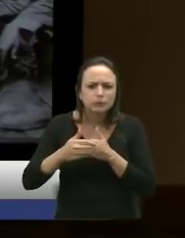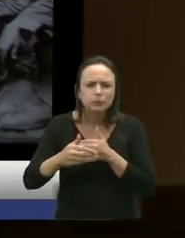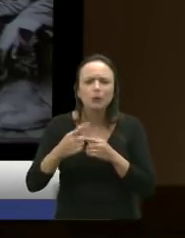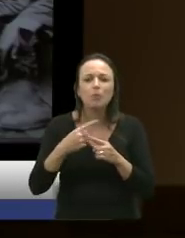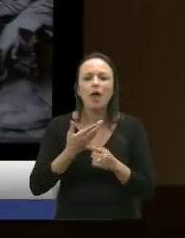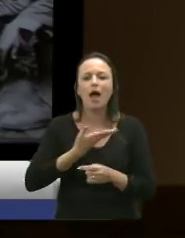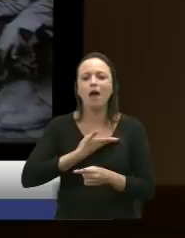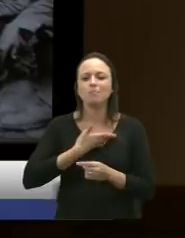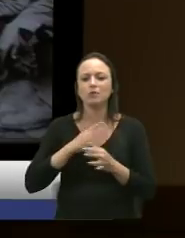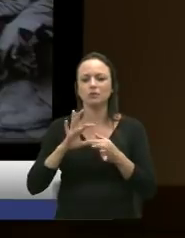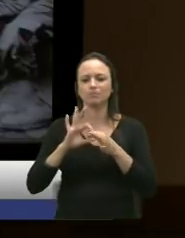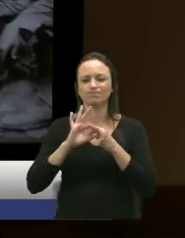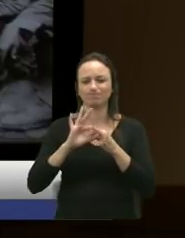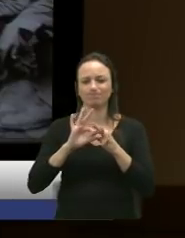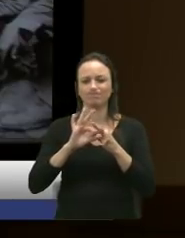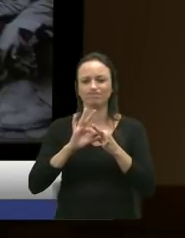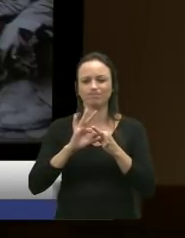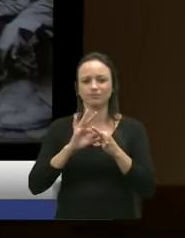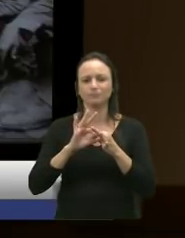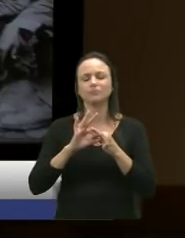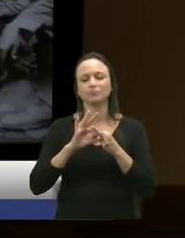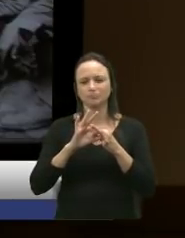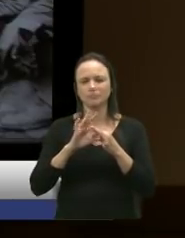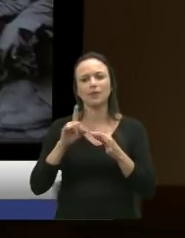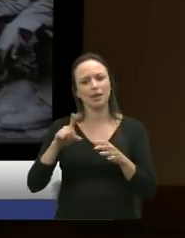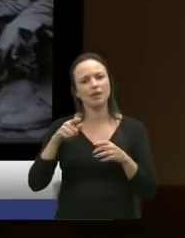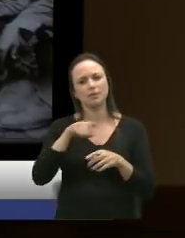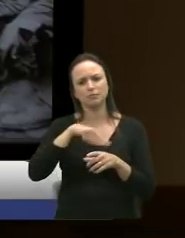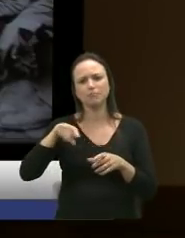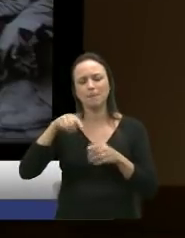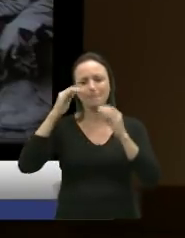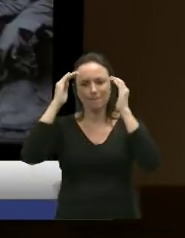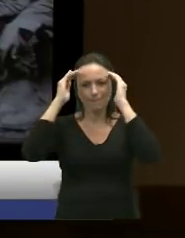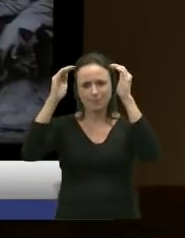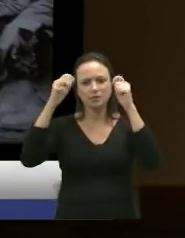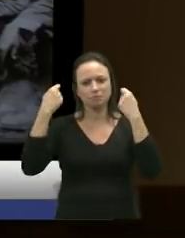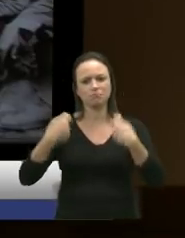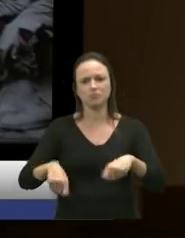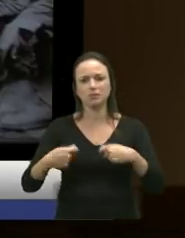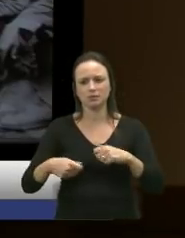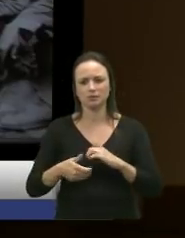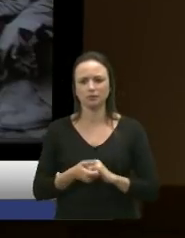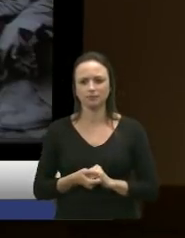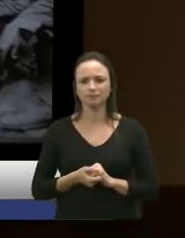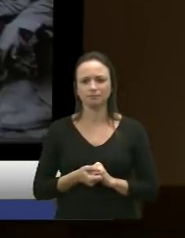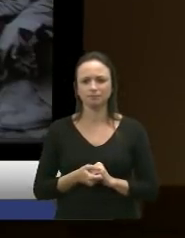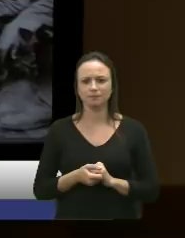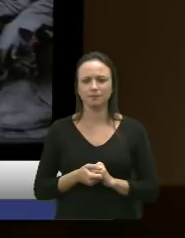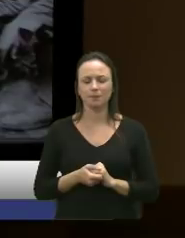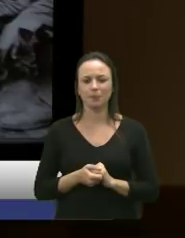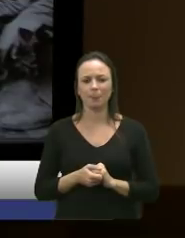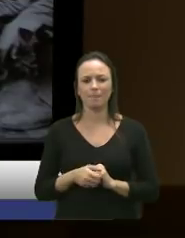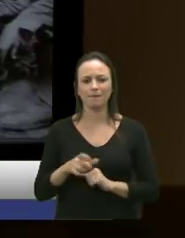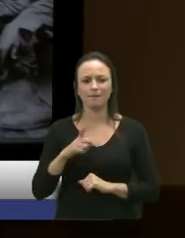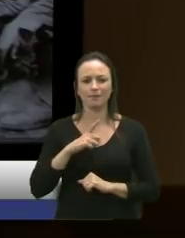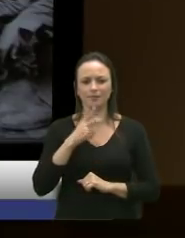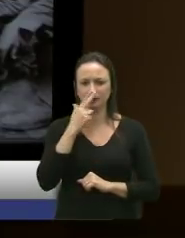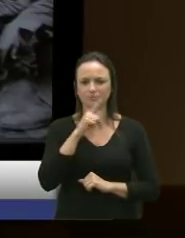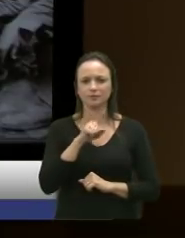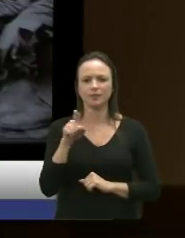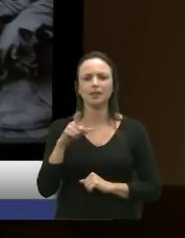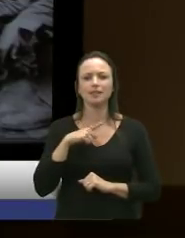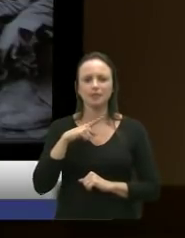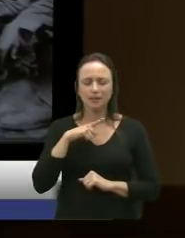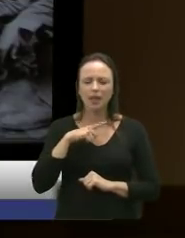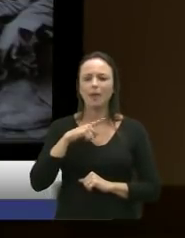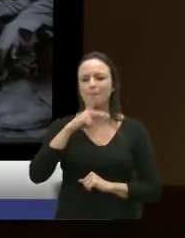mas eles se mantiveram. Eles merecem respeito. E eu acho que tem gente aqui que tem história assim